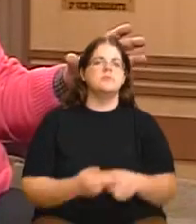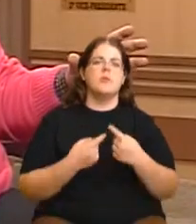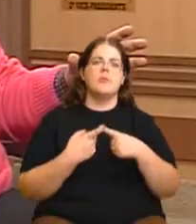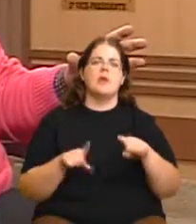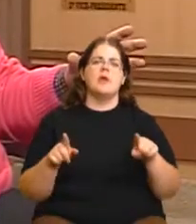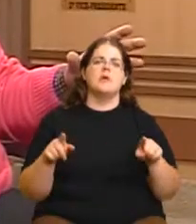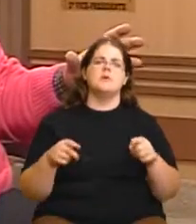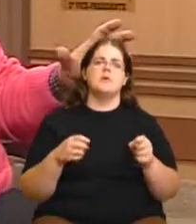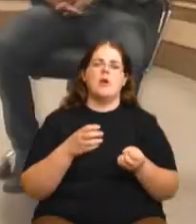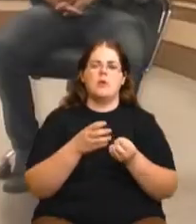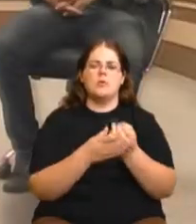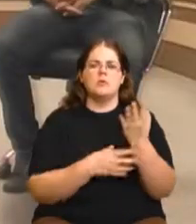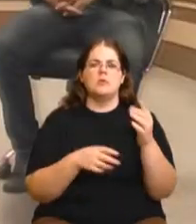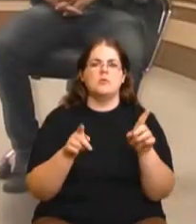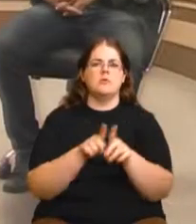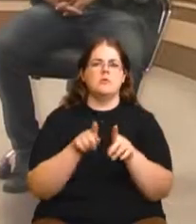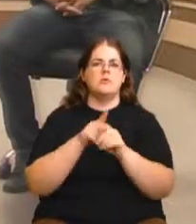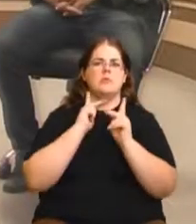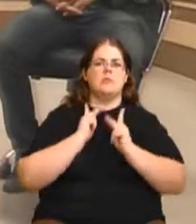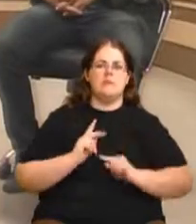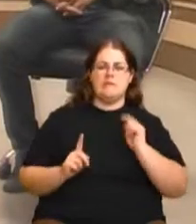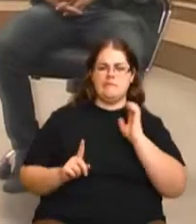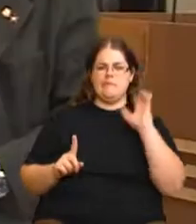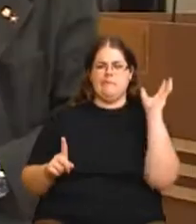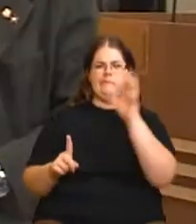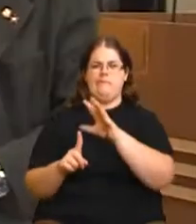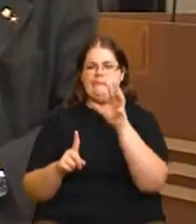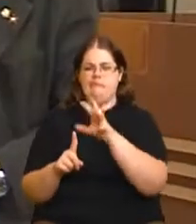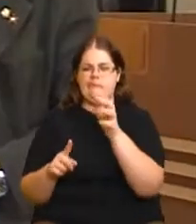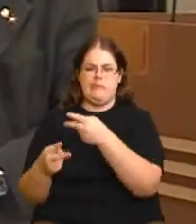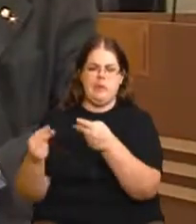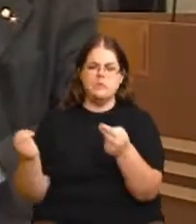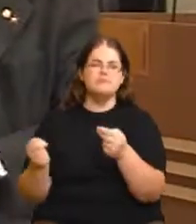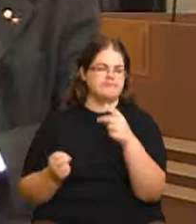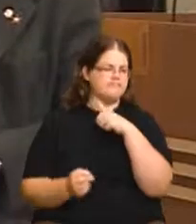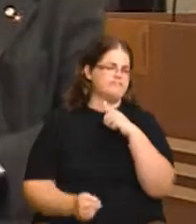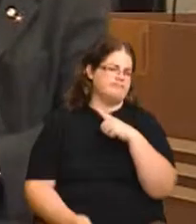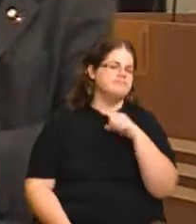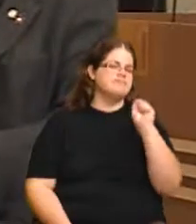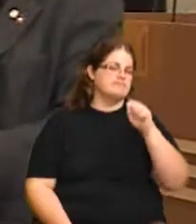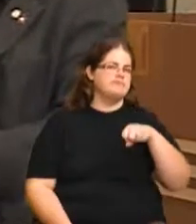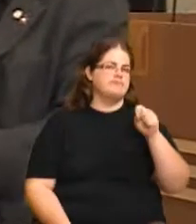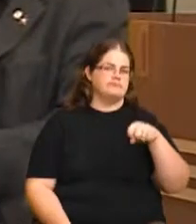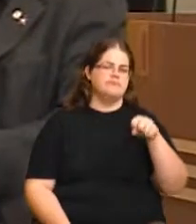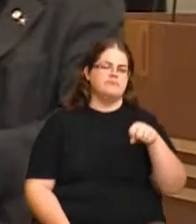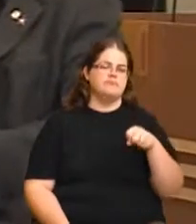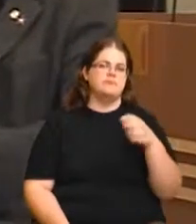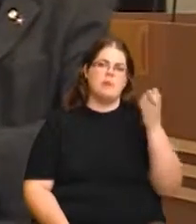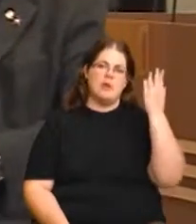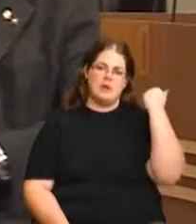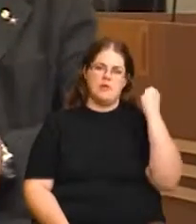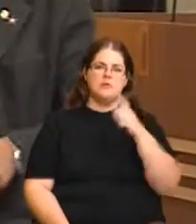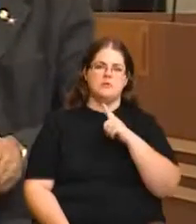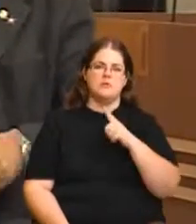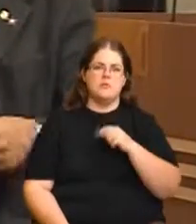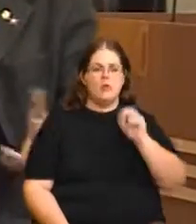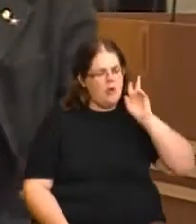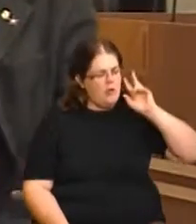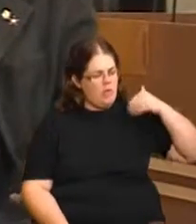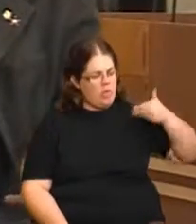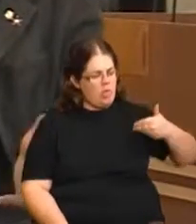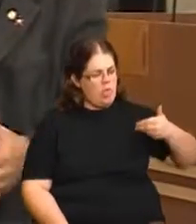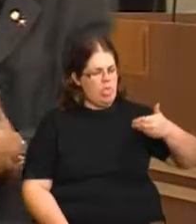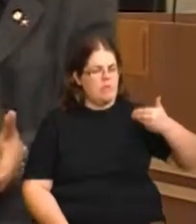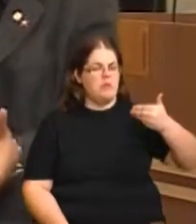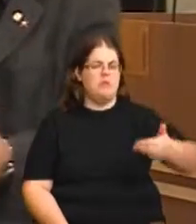a acontecer algum tipo de manifestação, claro, pressão em cima da... Sem dúvida nenhuma. Tem isso e já teve na história aqui do